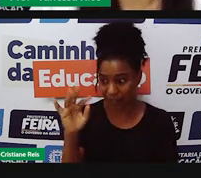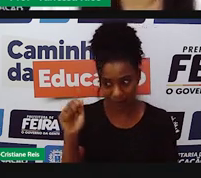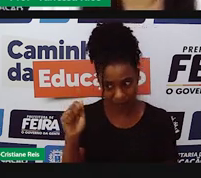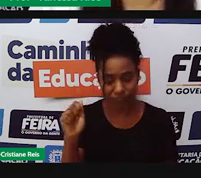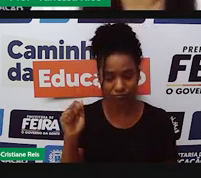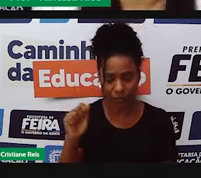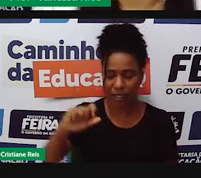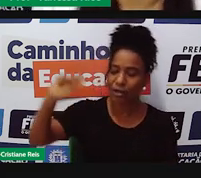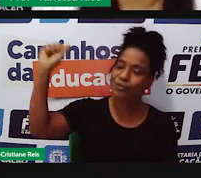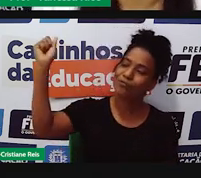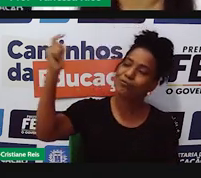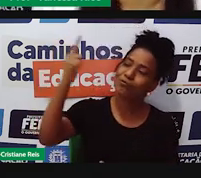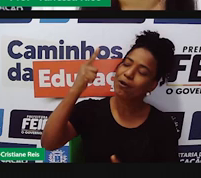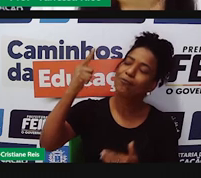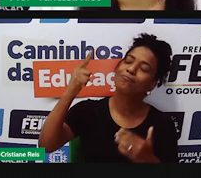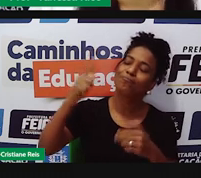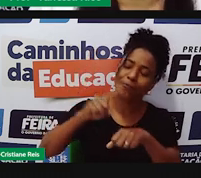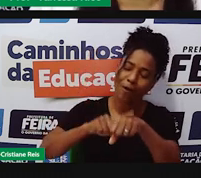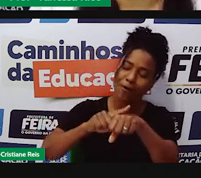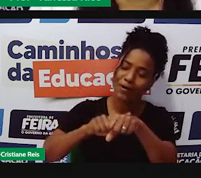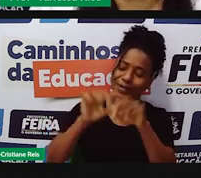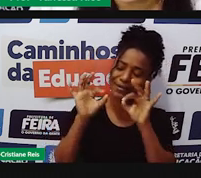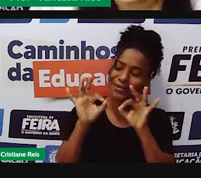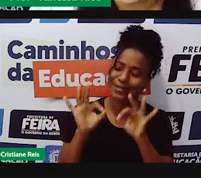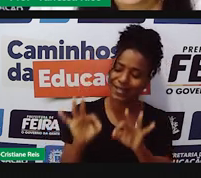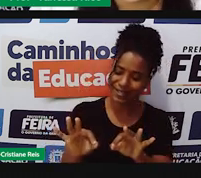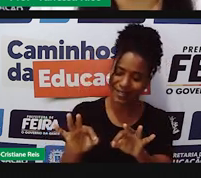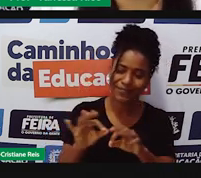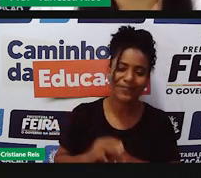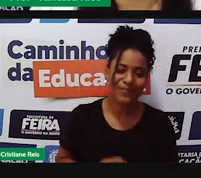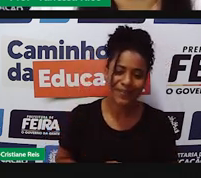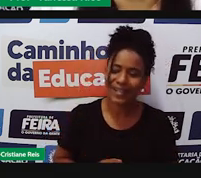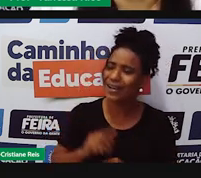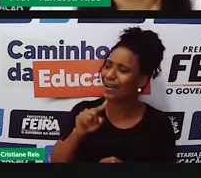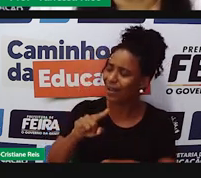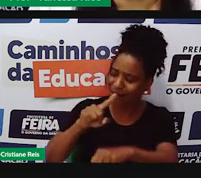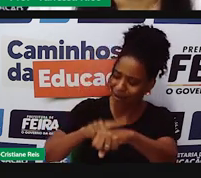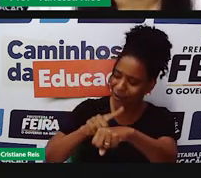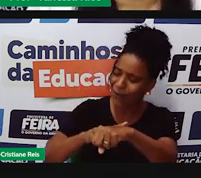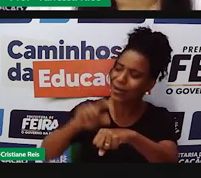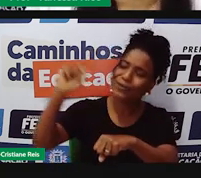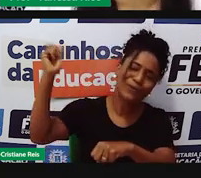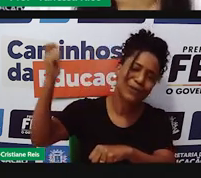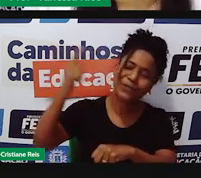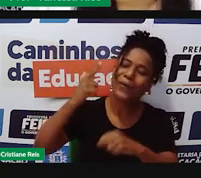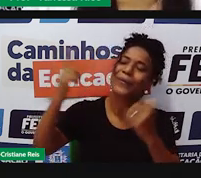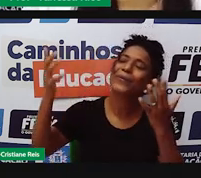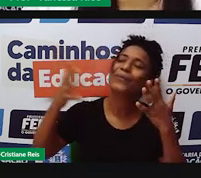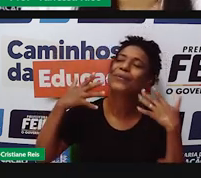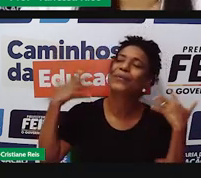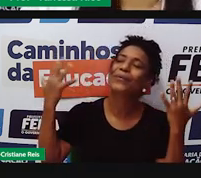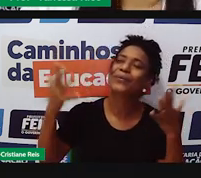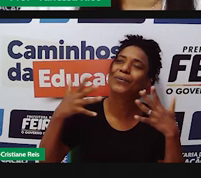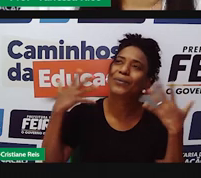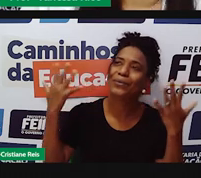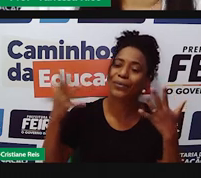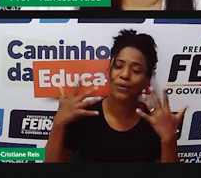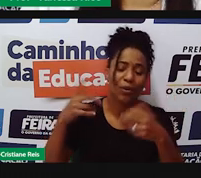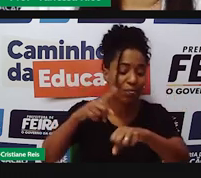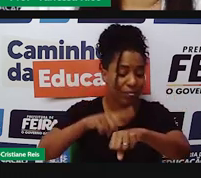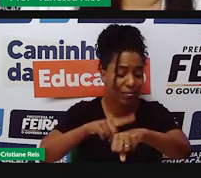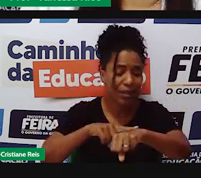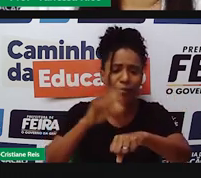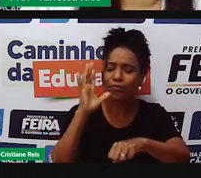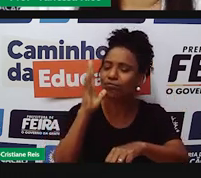ela foi no horário certinho, né? Quanto tempo ela demorou? Então, a gente observa aí, ó.